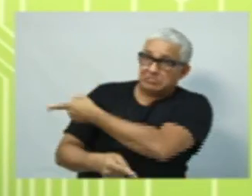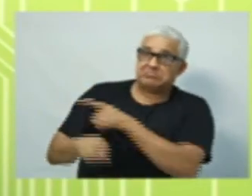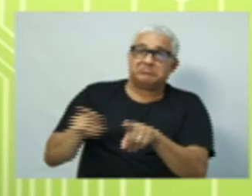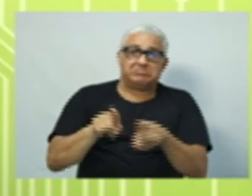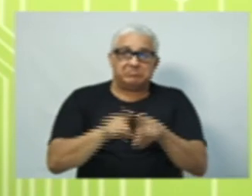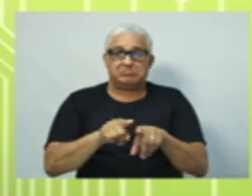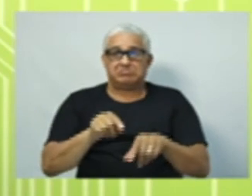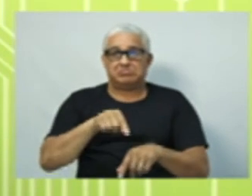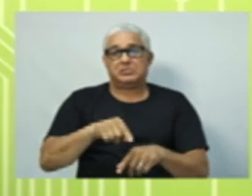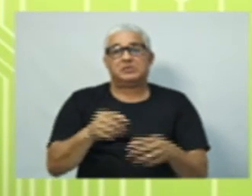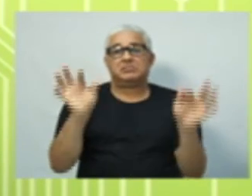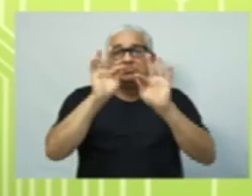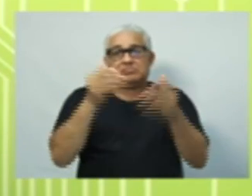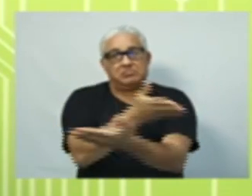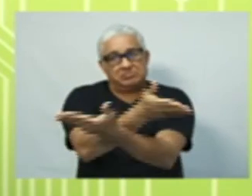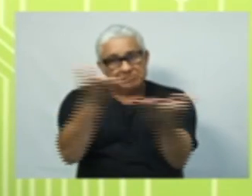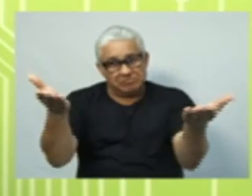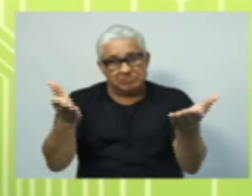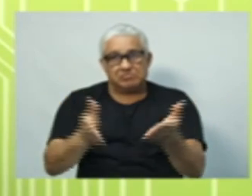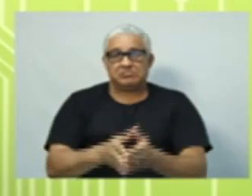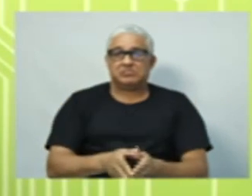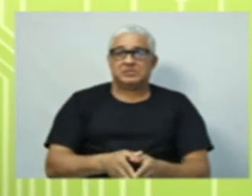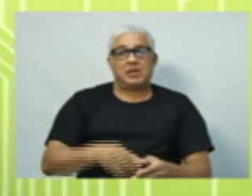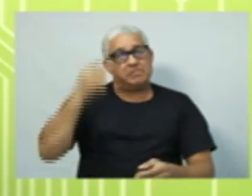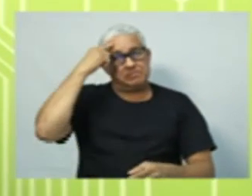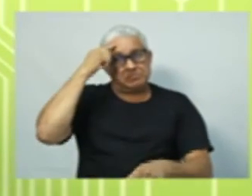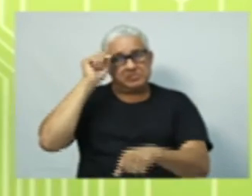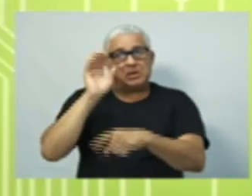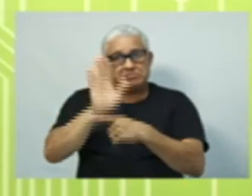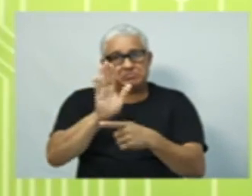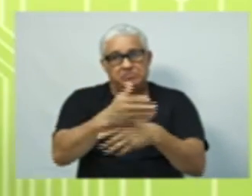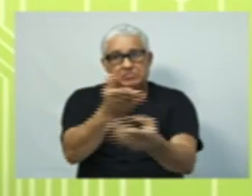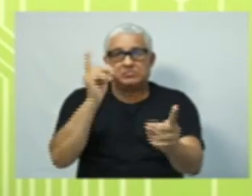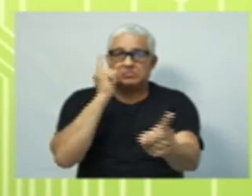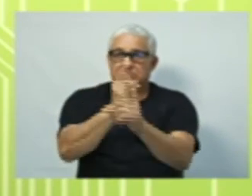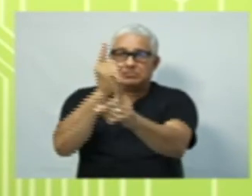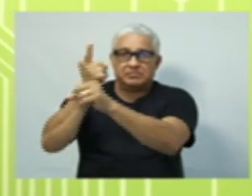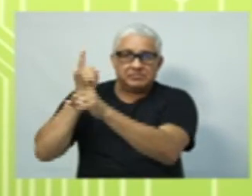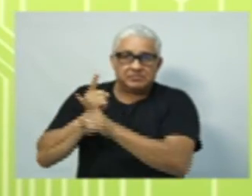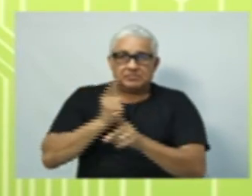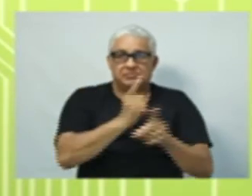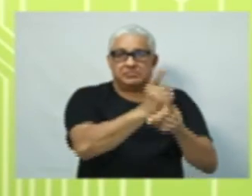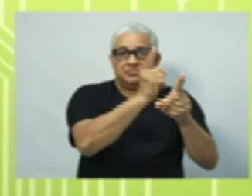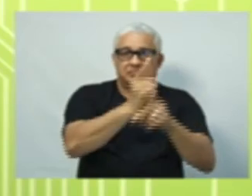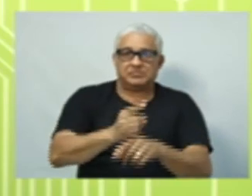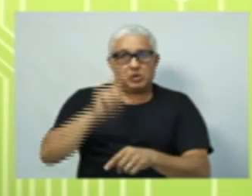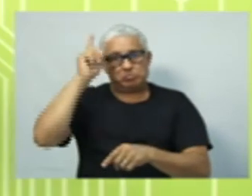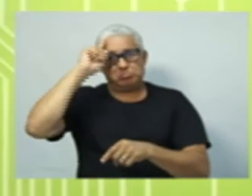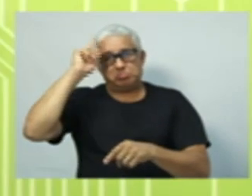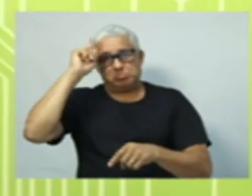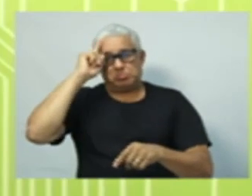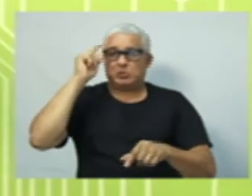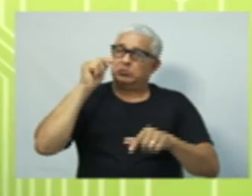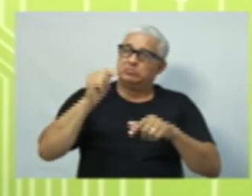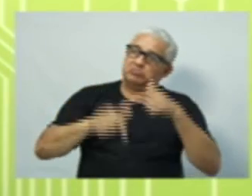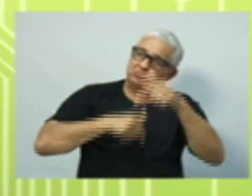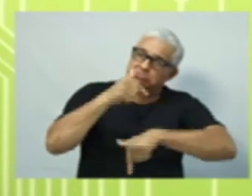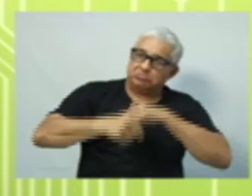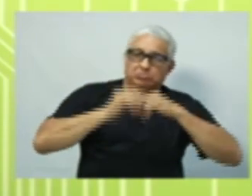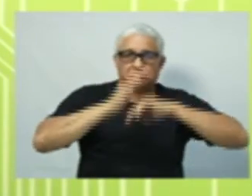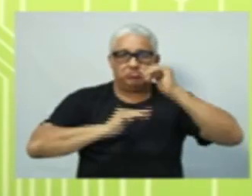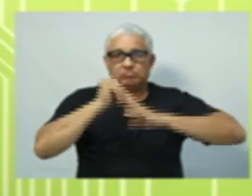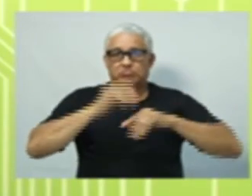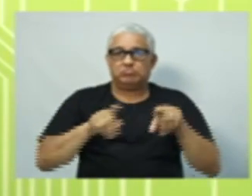sejam feliz você espera que a gente tenha ajudado que a gente encontre pelos guia pelo dia a dia na parte profissional